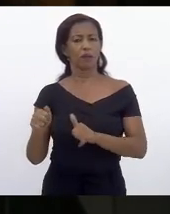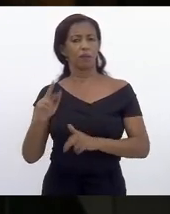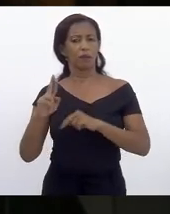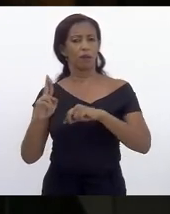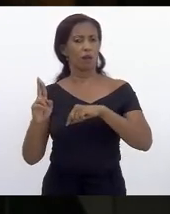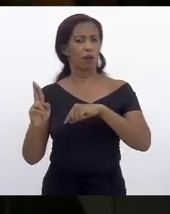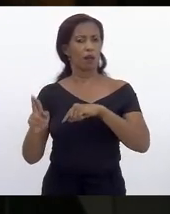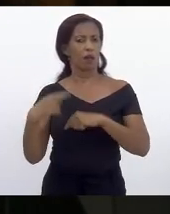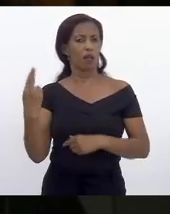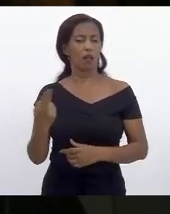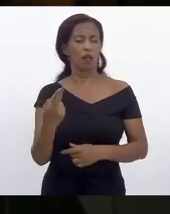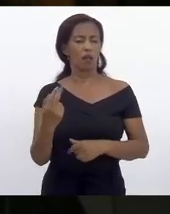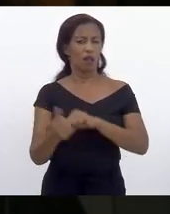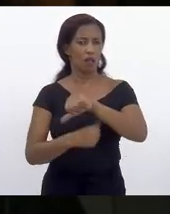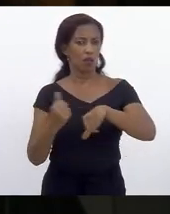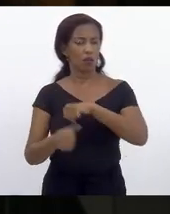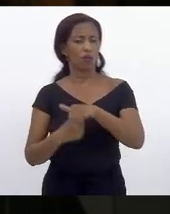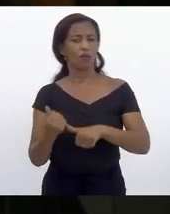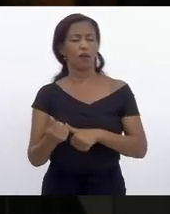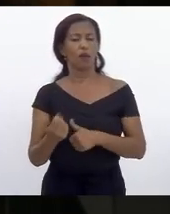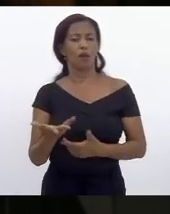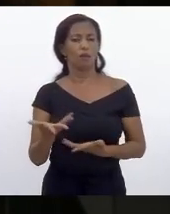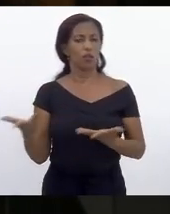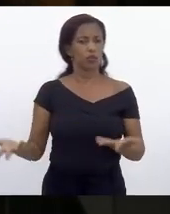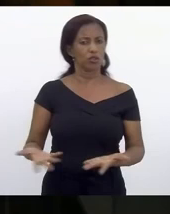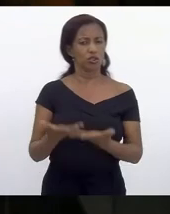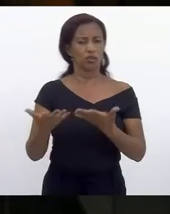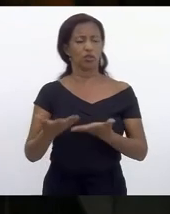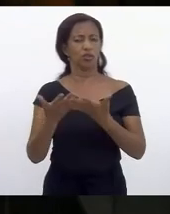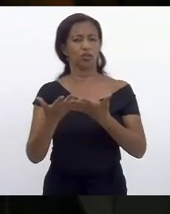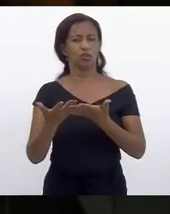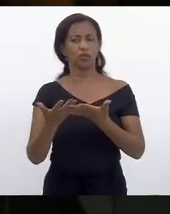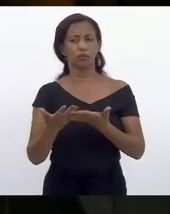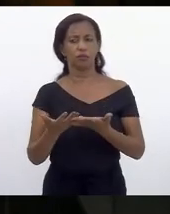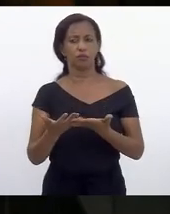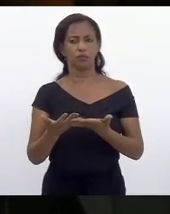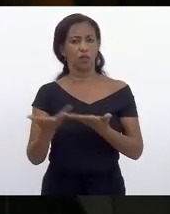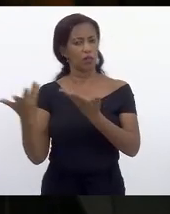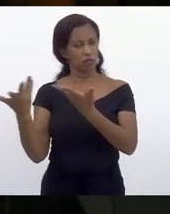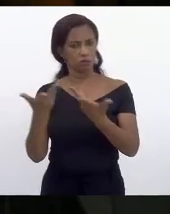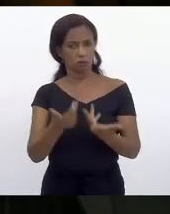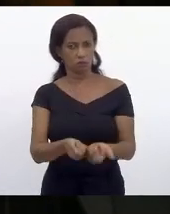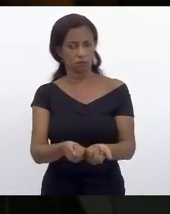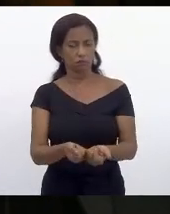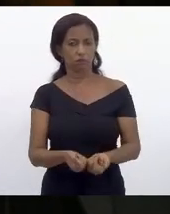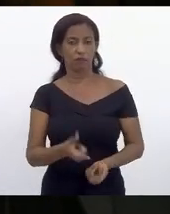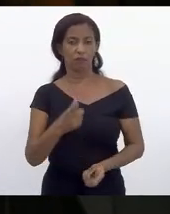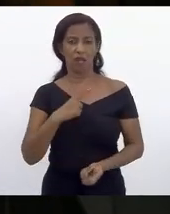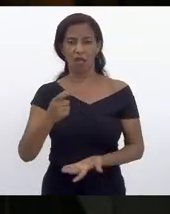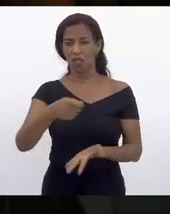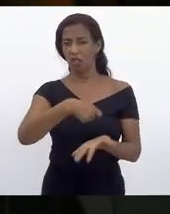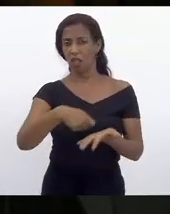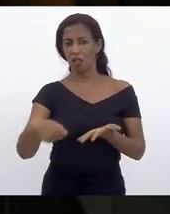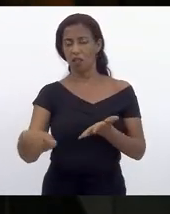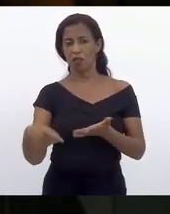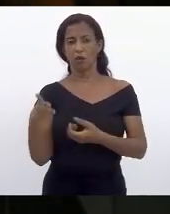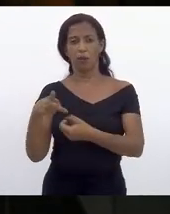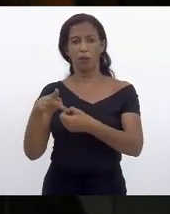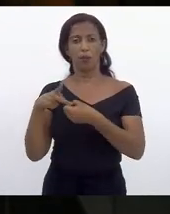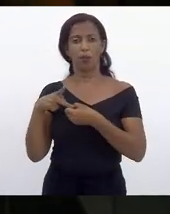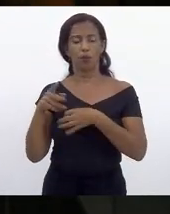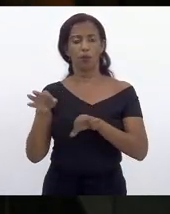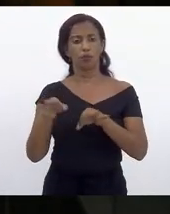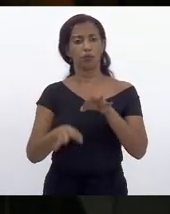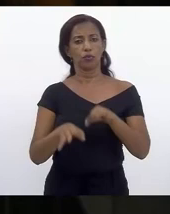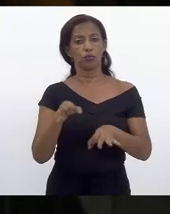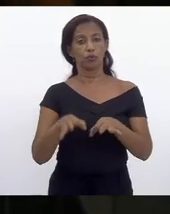minhas expressões de elevada estima e distinta consideração. Aí tem a assinatura do Procurador-Geral de